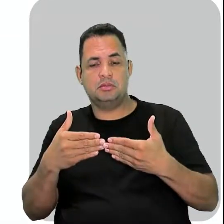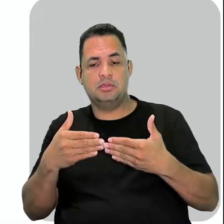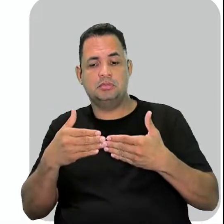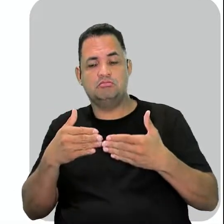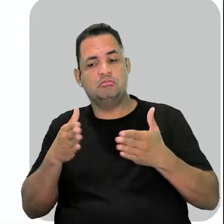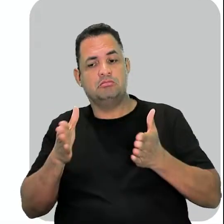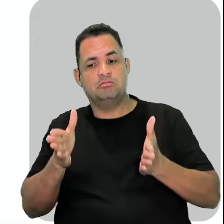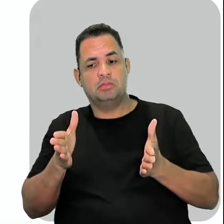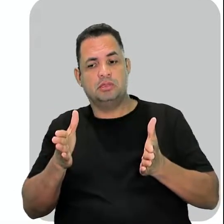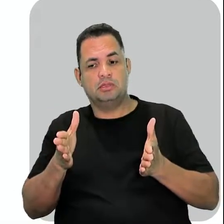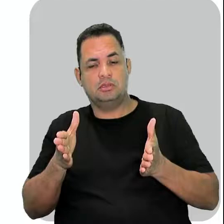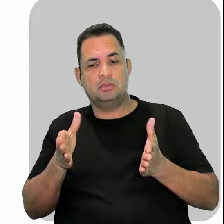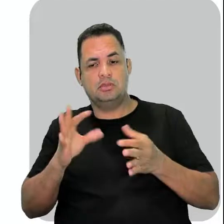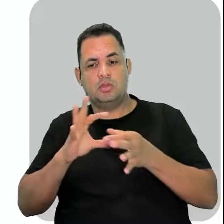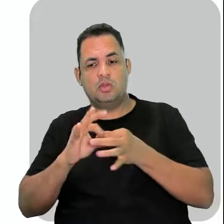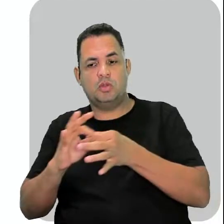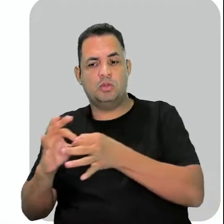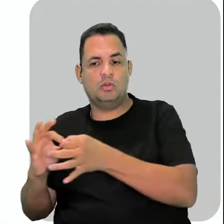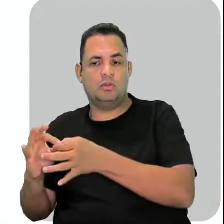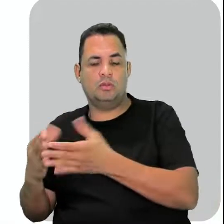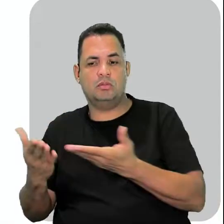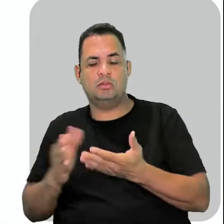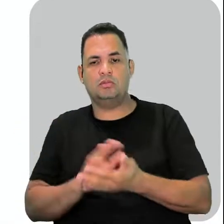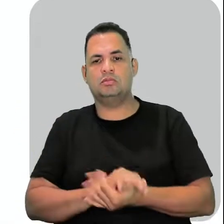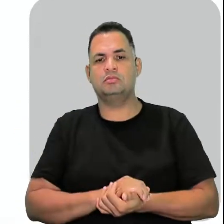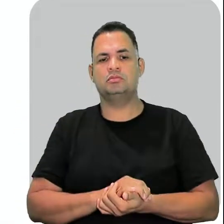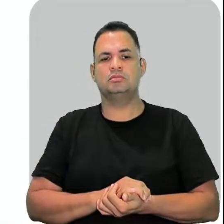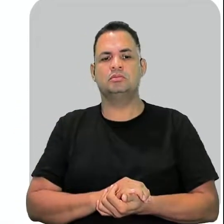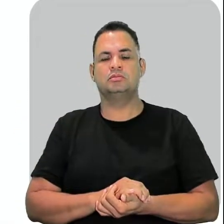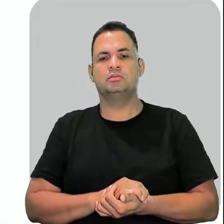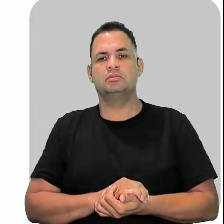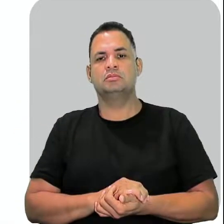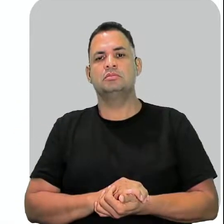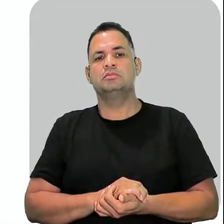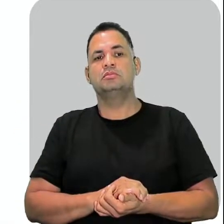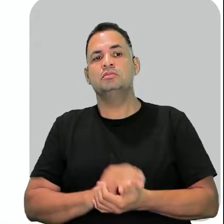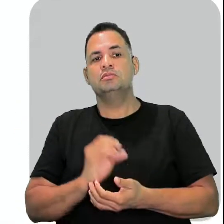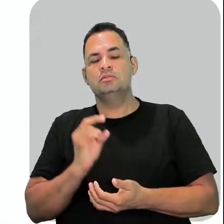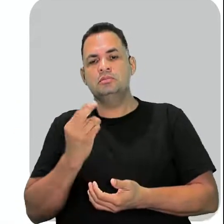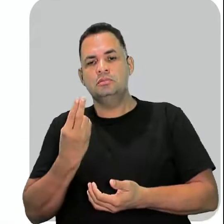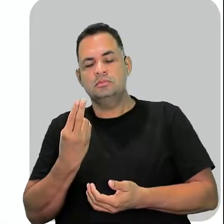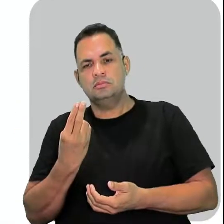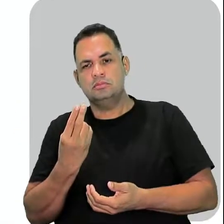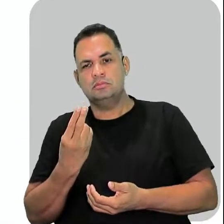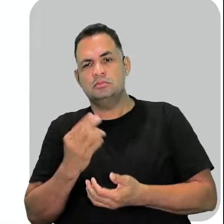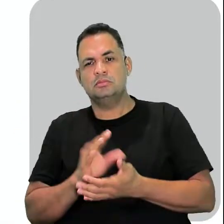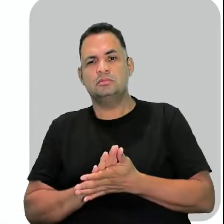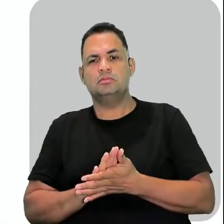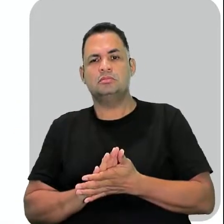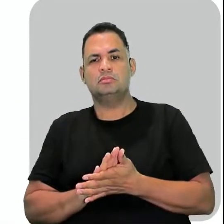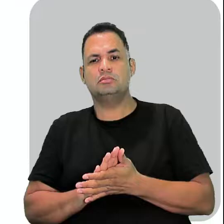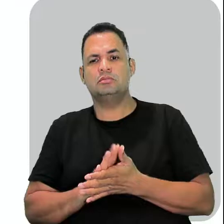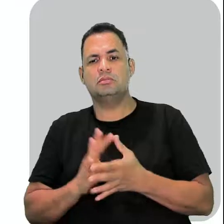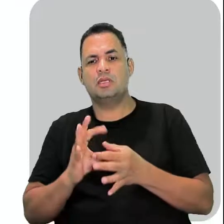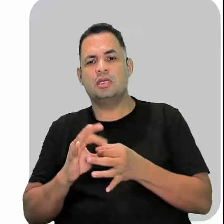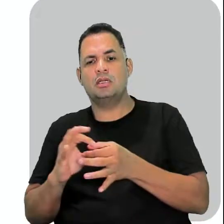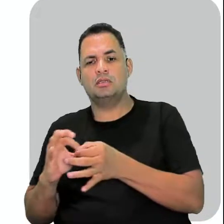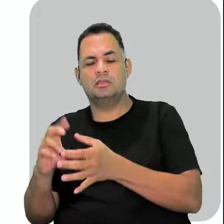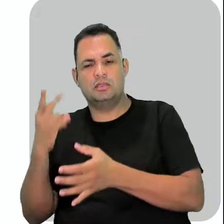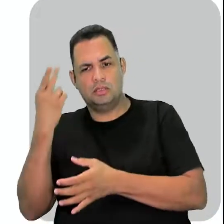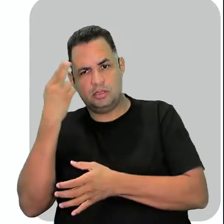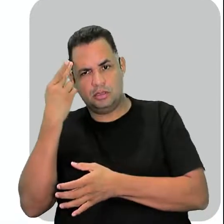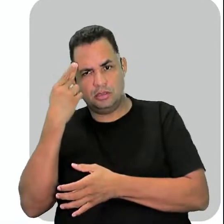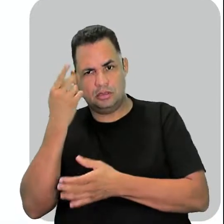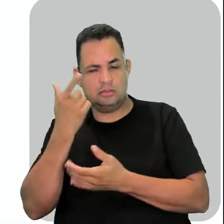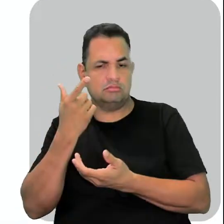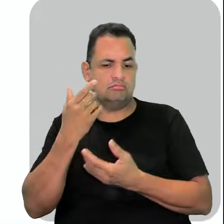é cadeia aberta. Então, eles são isômeros de cadeia. Ou ainda, um é uma cadeia normal